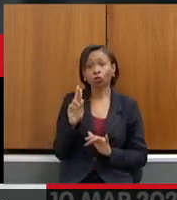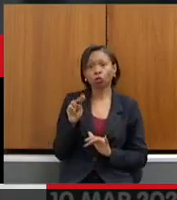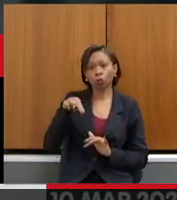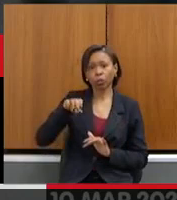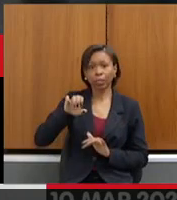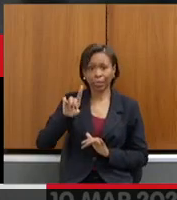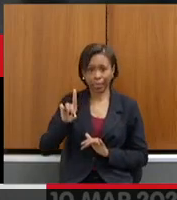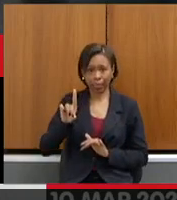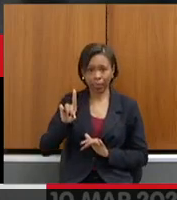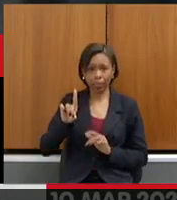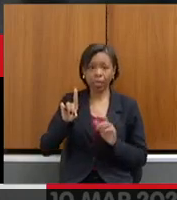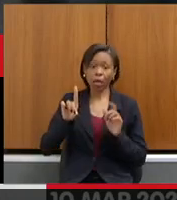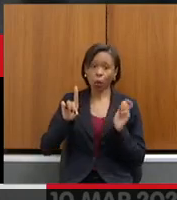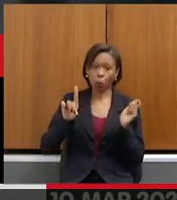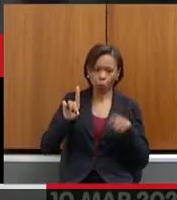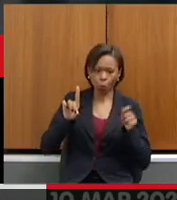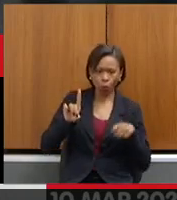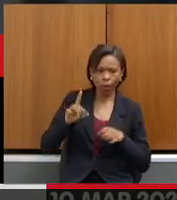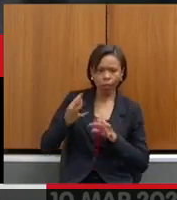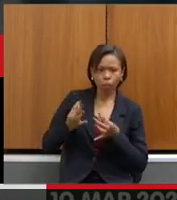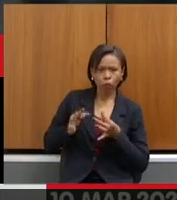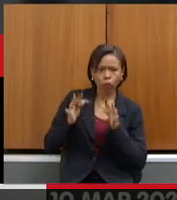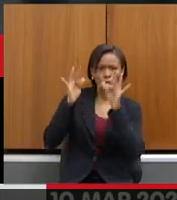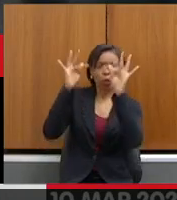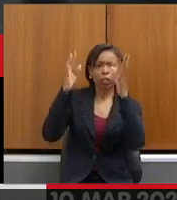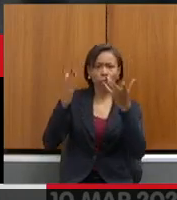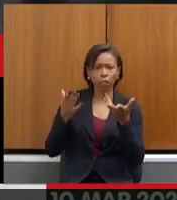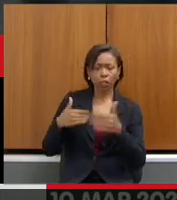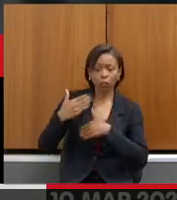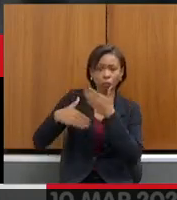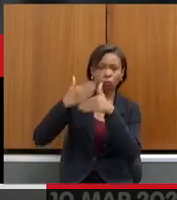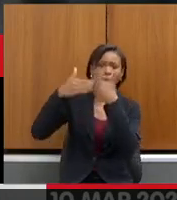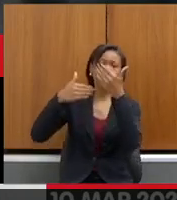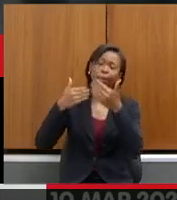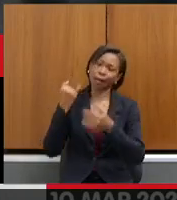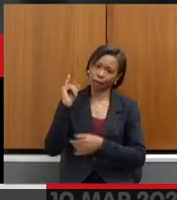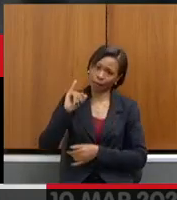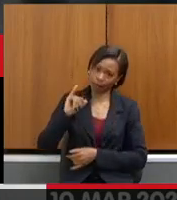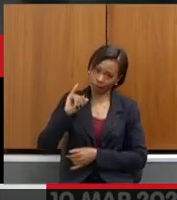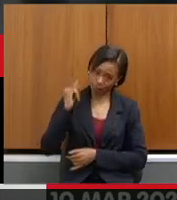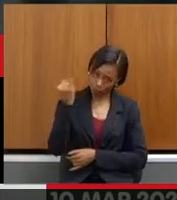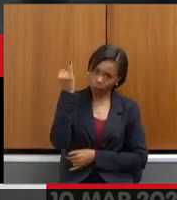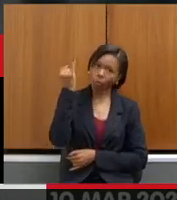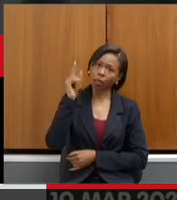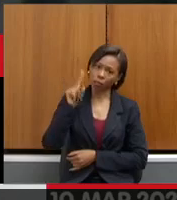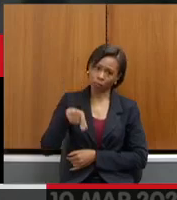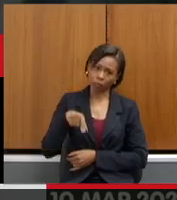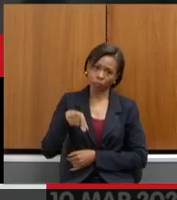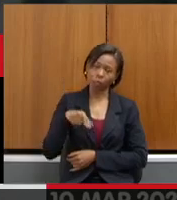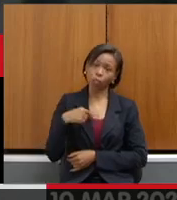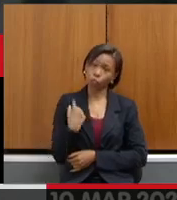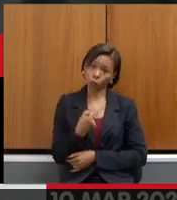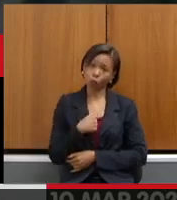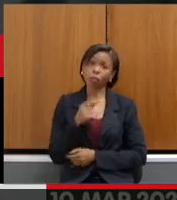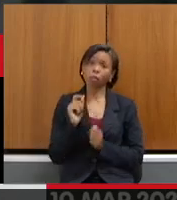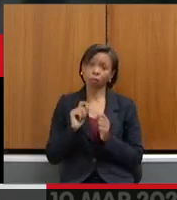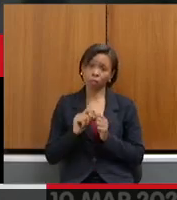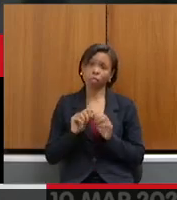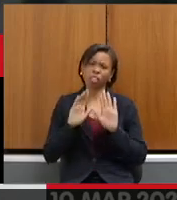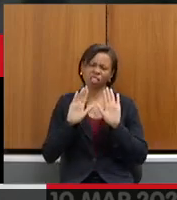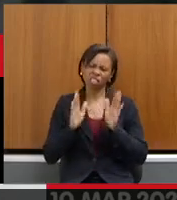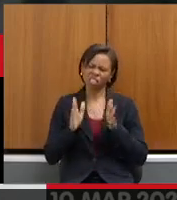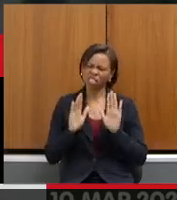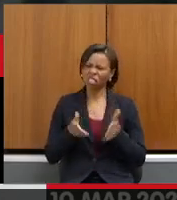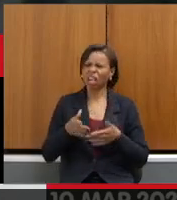tecnologia buscar o seu crescimento para nós é muito importante então é isso que nós estamos fazendo nós já tivemos várias conversas